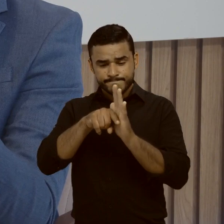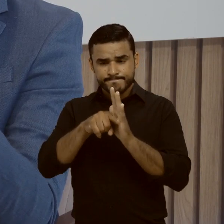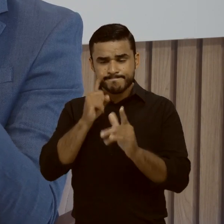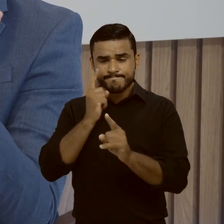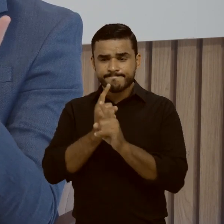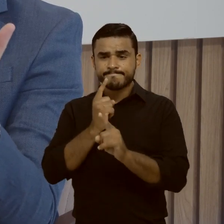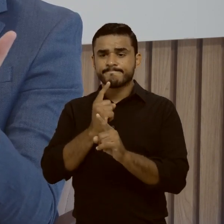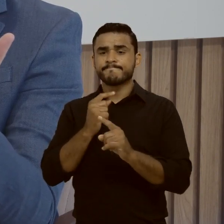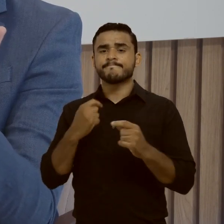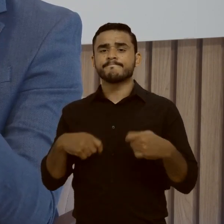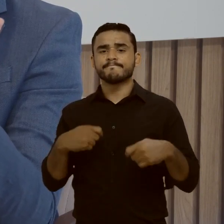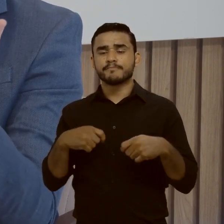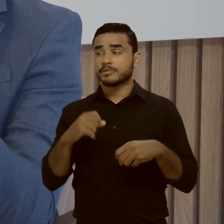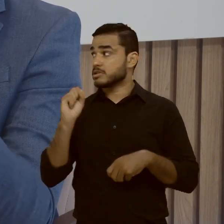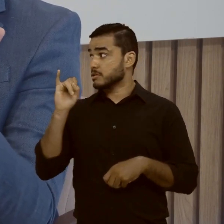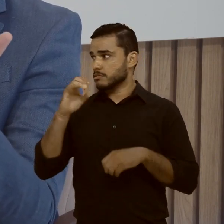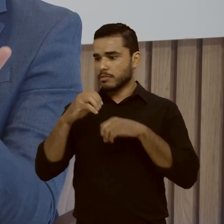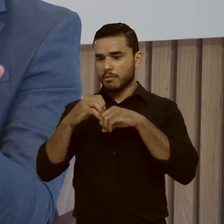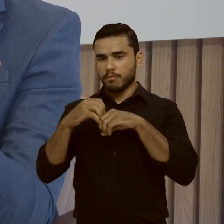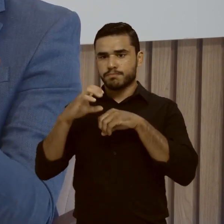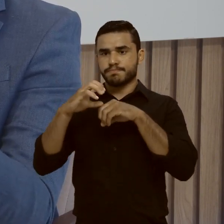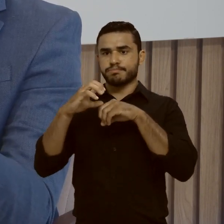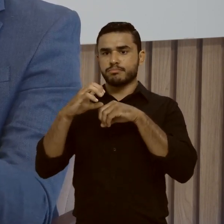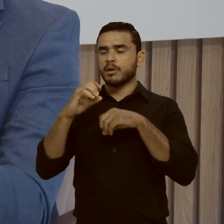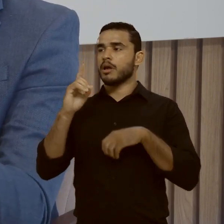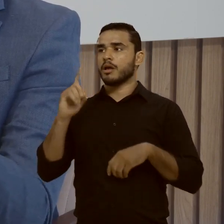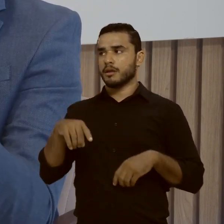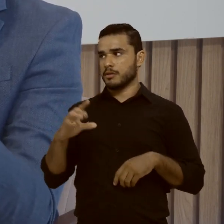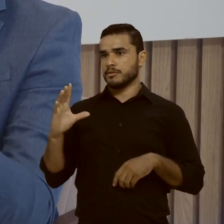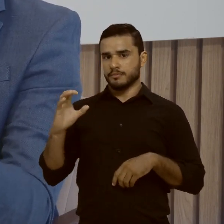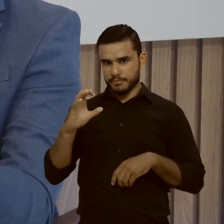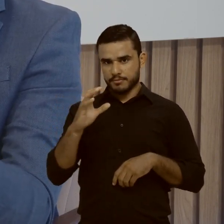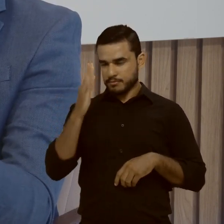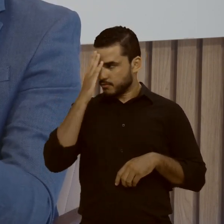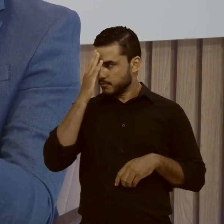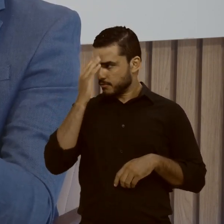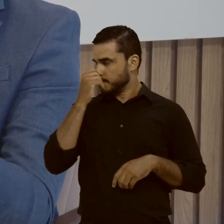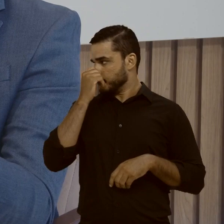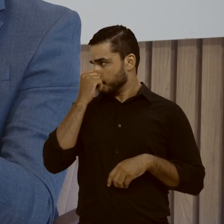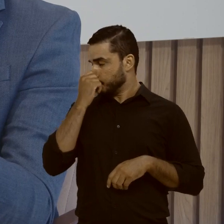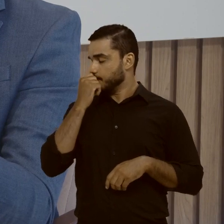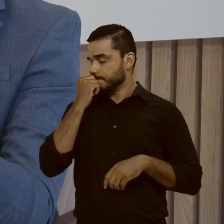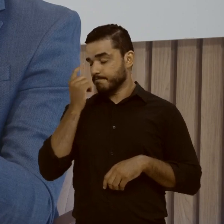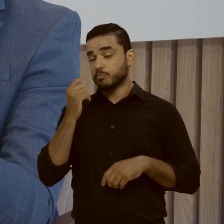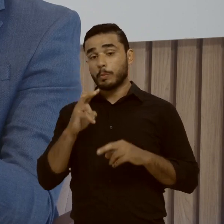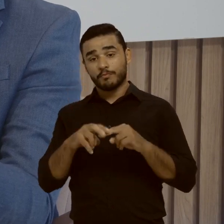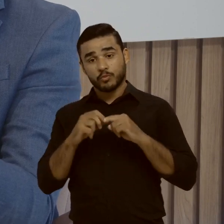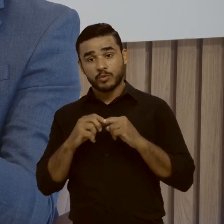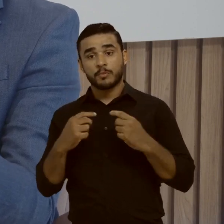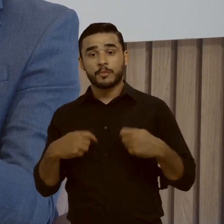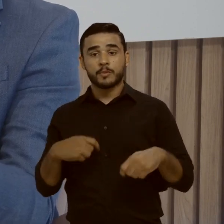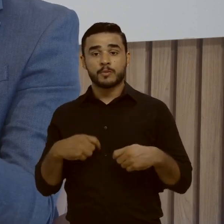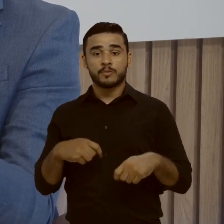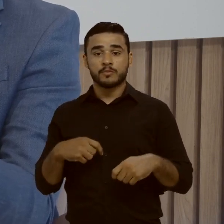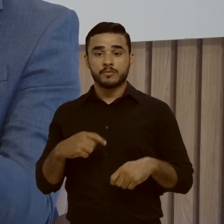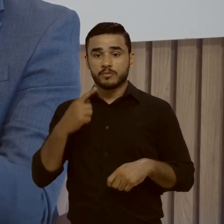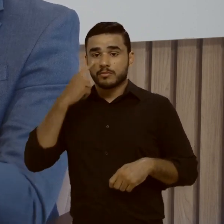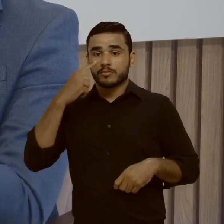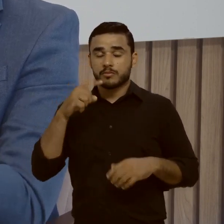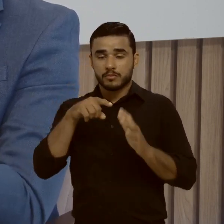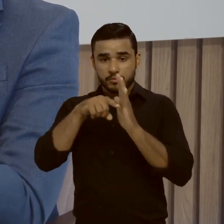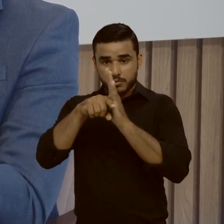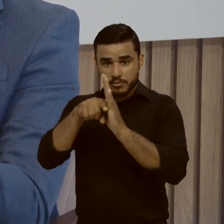para prevenir a progressão para estágios avançados. E aí é onde está a diferença do exame de rastreio, o